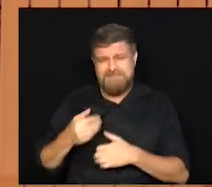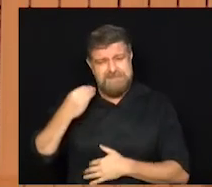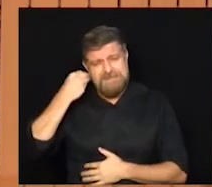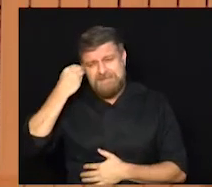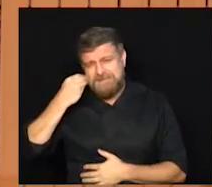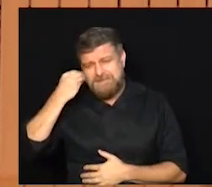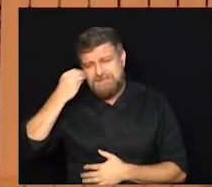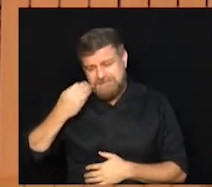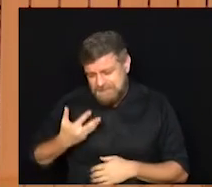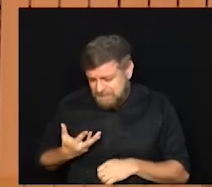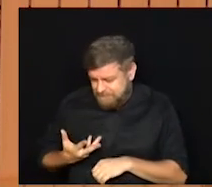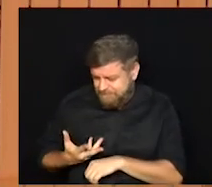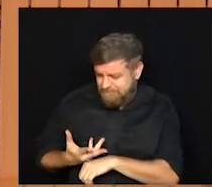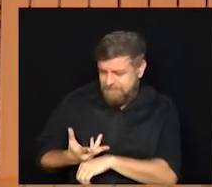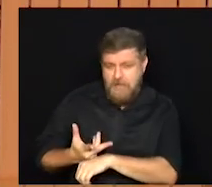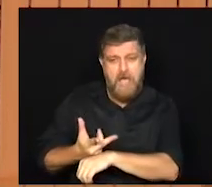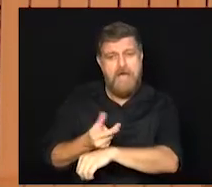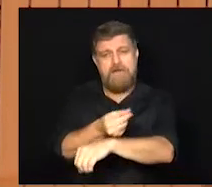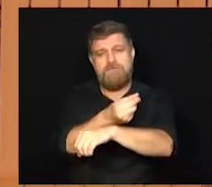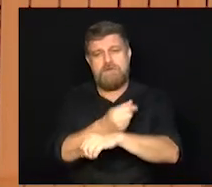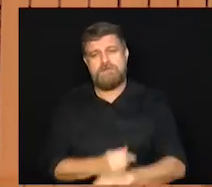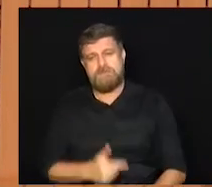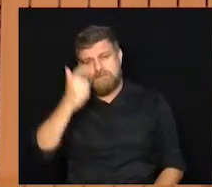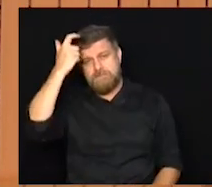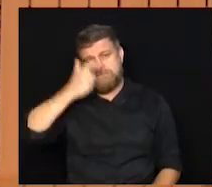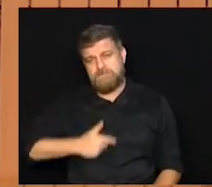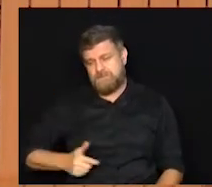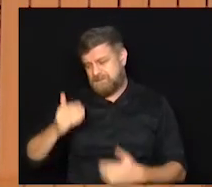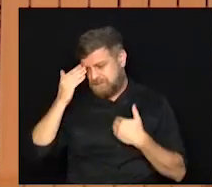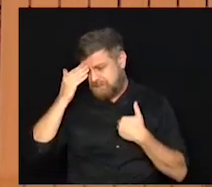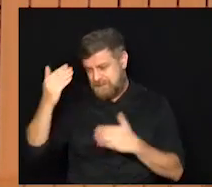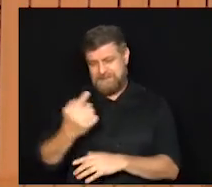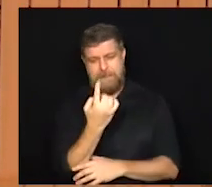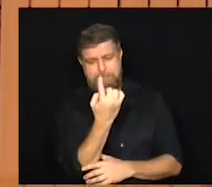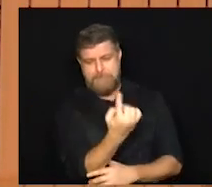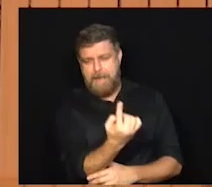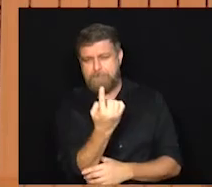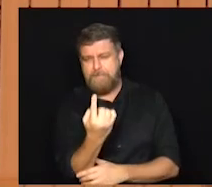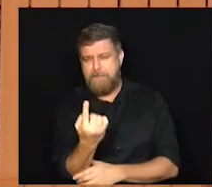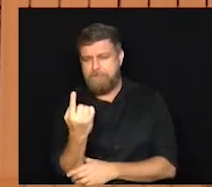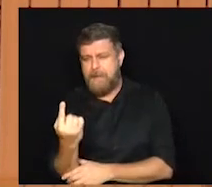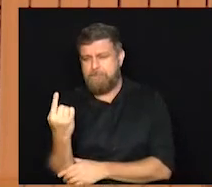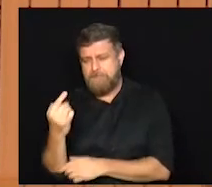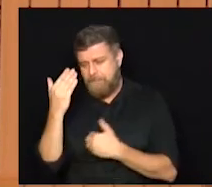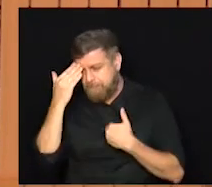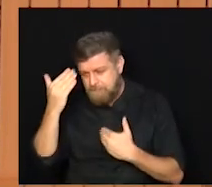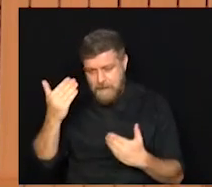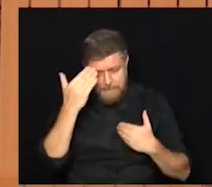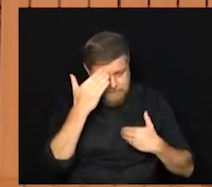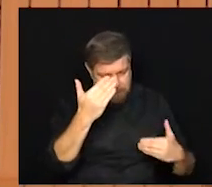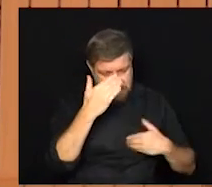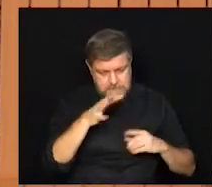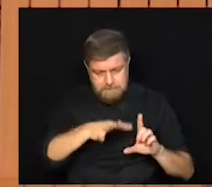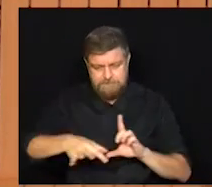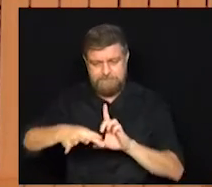experiência maravilhosa. Eu só tenho a agradecer a vocês, tá? Muito obrigado, estamos juntos